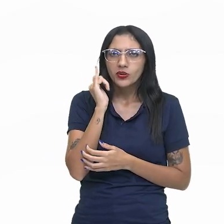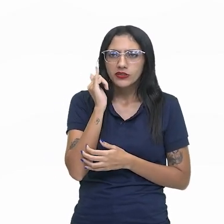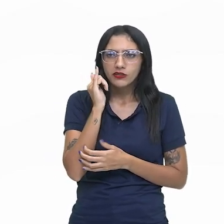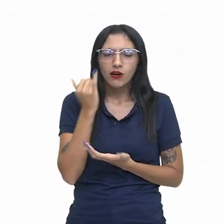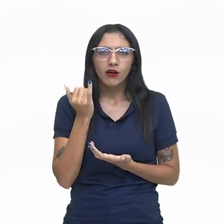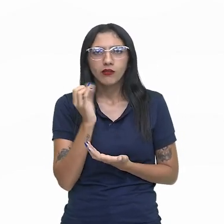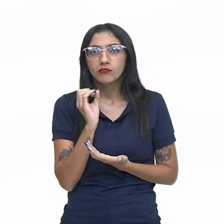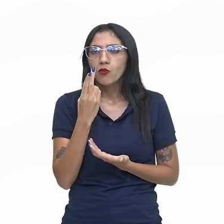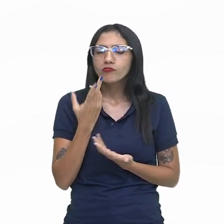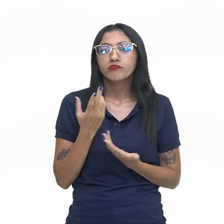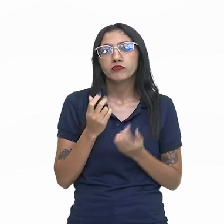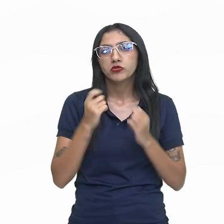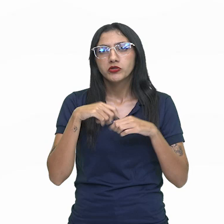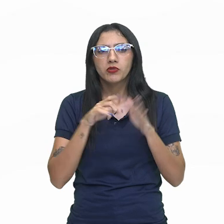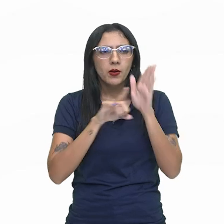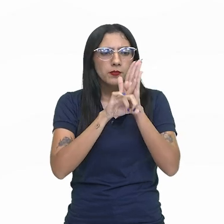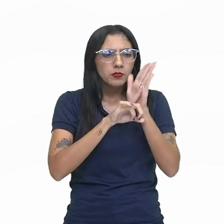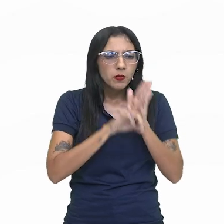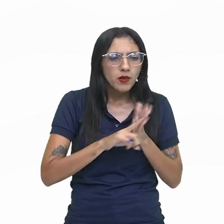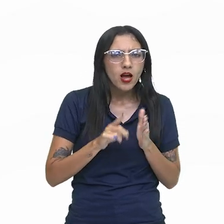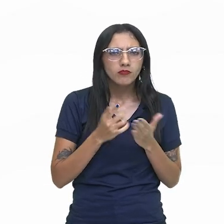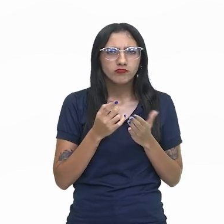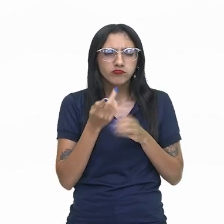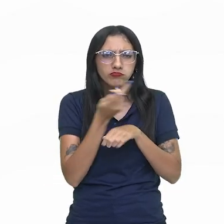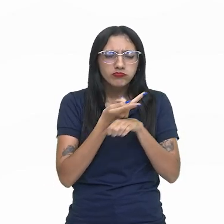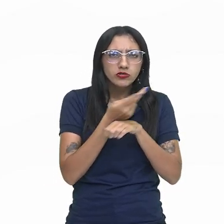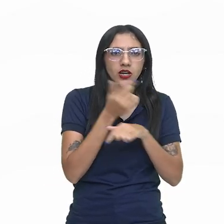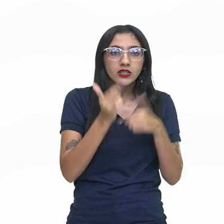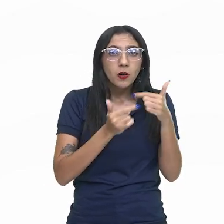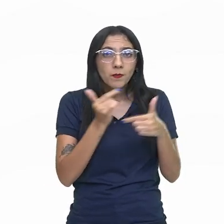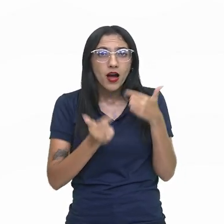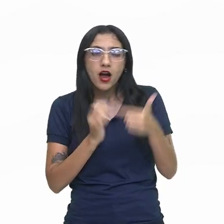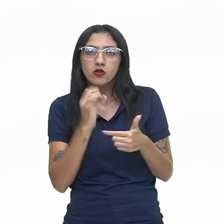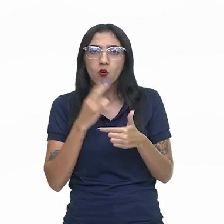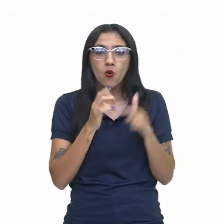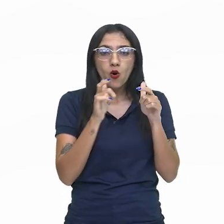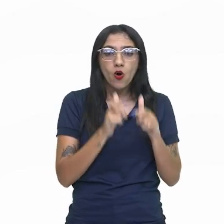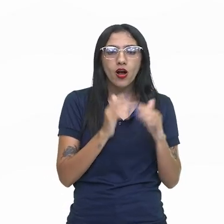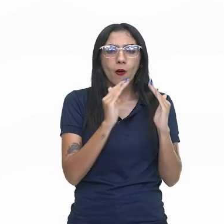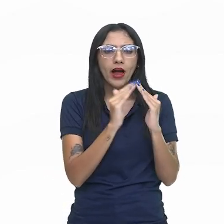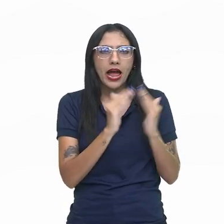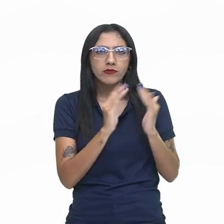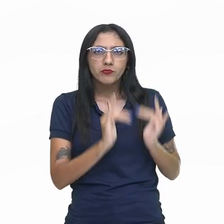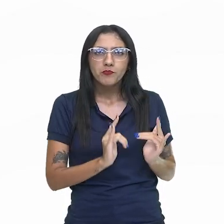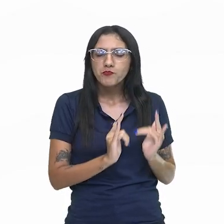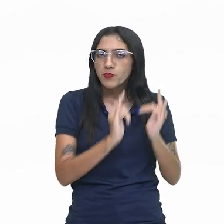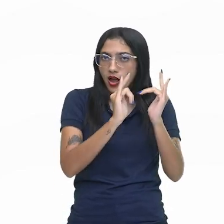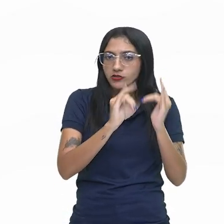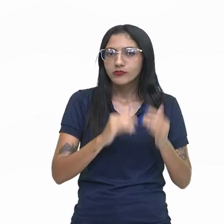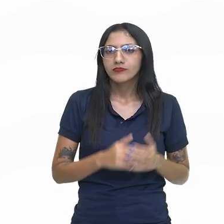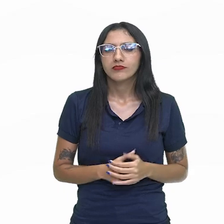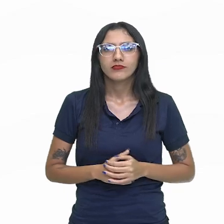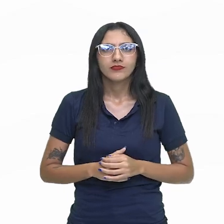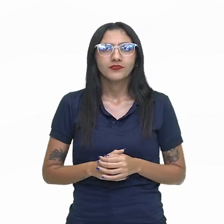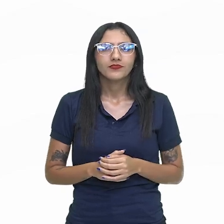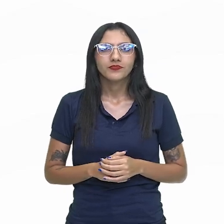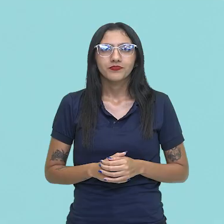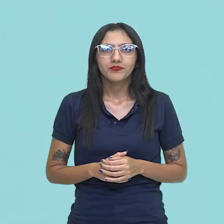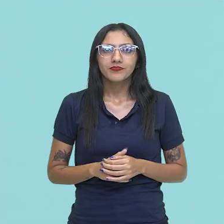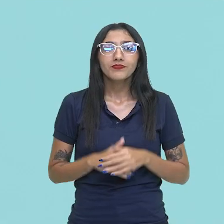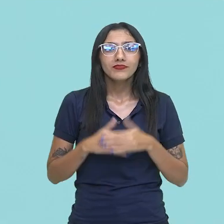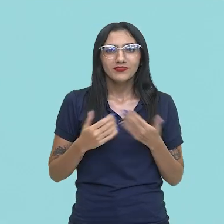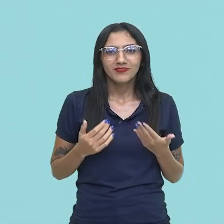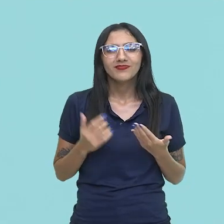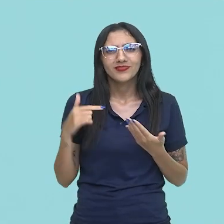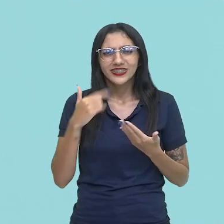exemplo, para procurar emprego, móveis. Então, é claro que hoje em dia não encontramos, né,